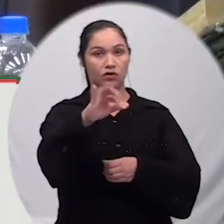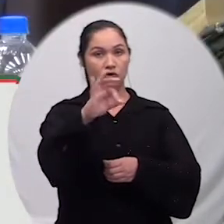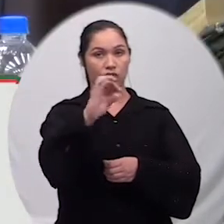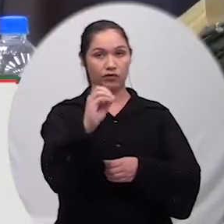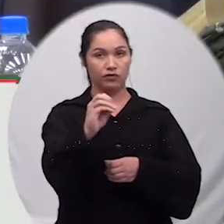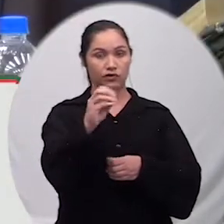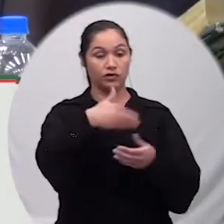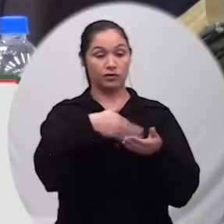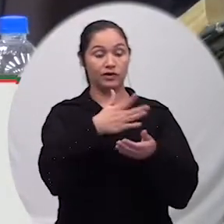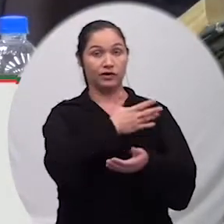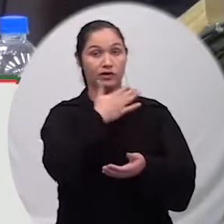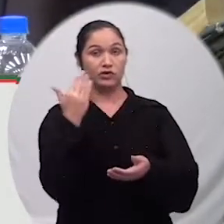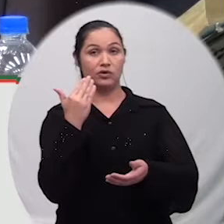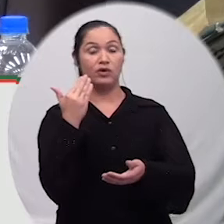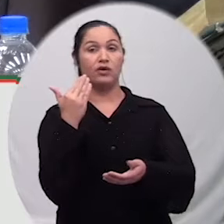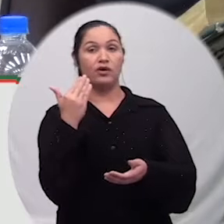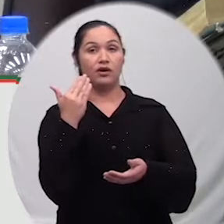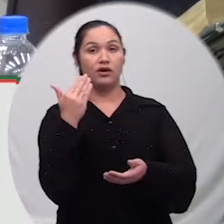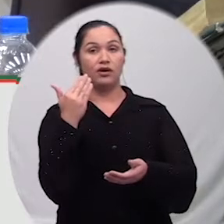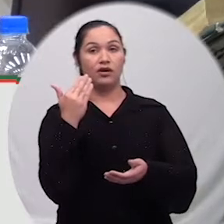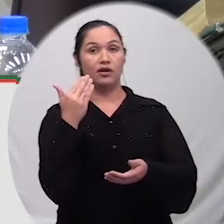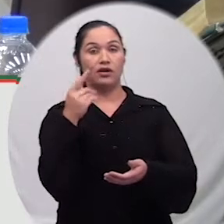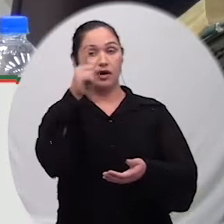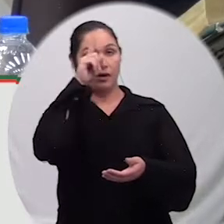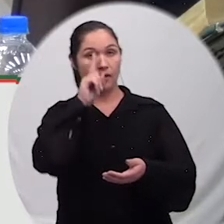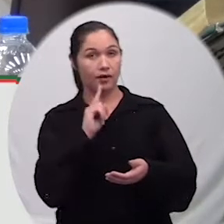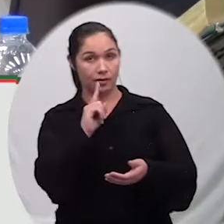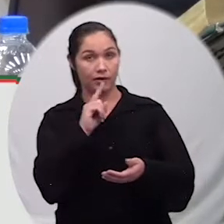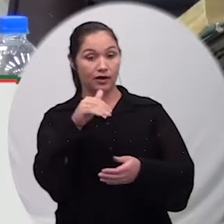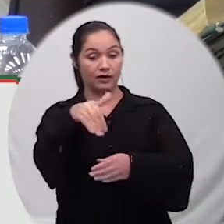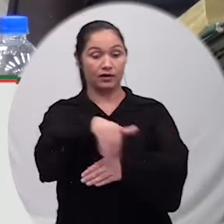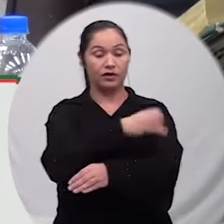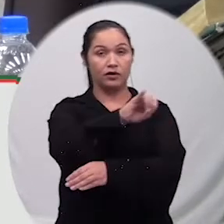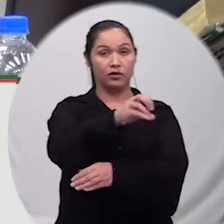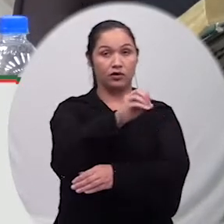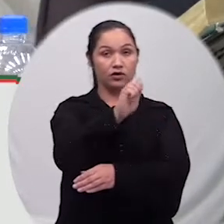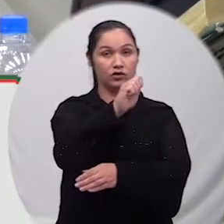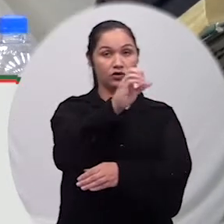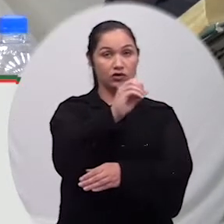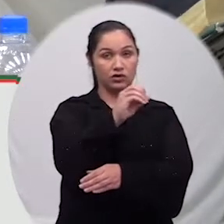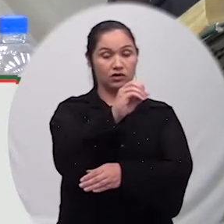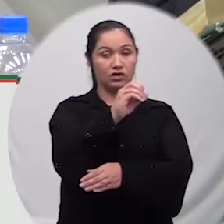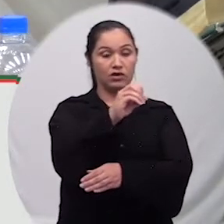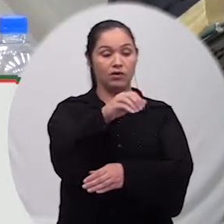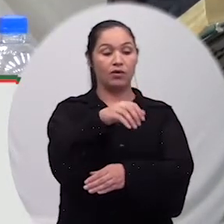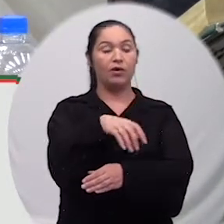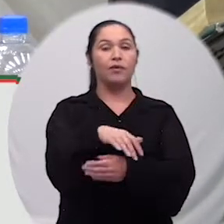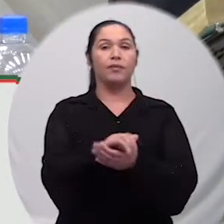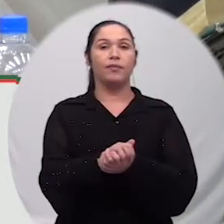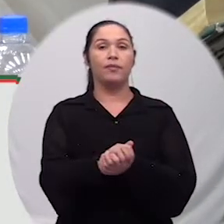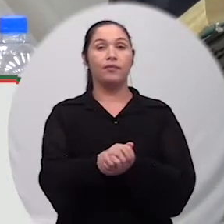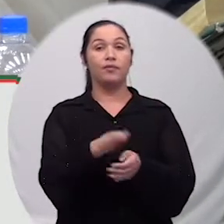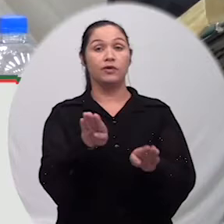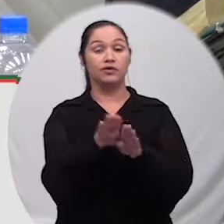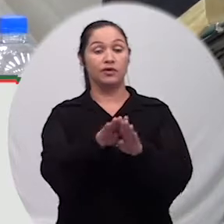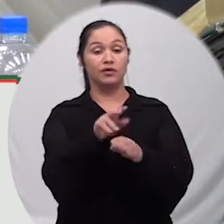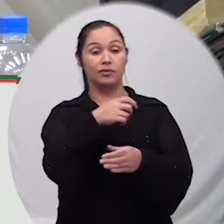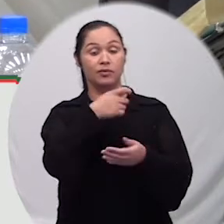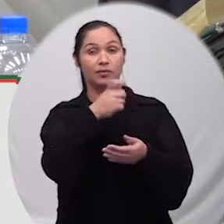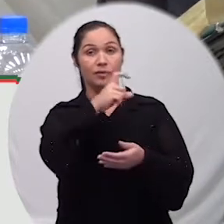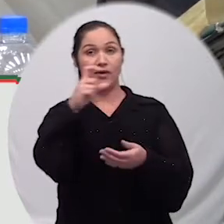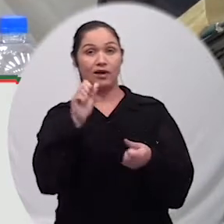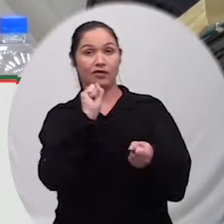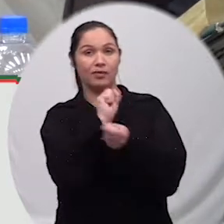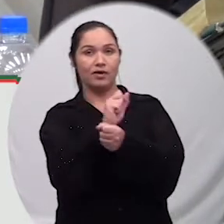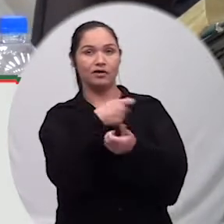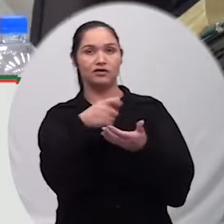a pintura da palavra pare no cruzamento das ruas João Pessoa e São José Centro. Requerimento número 406/18,